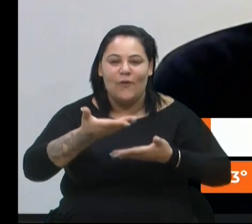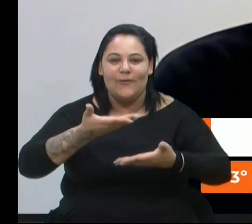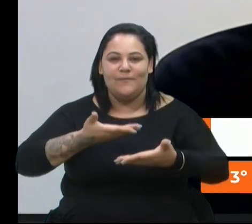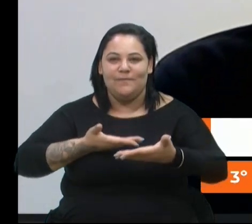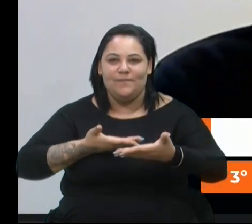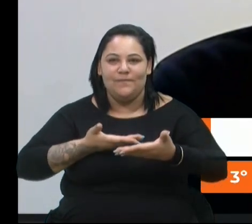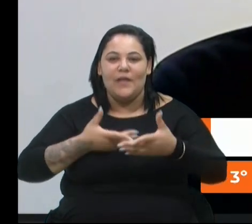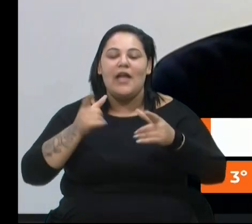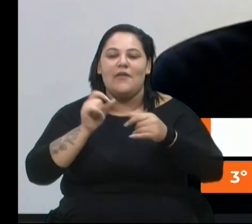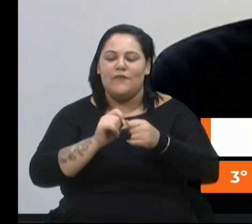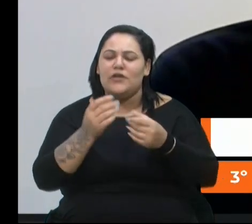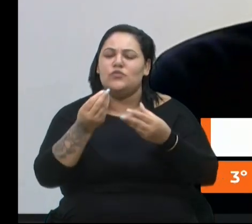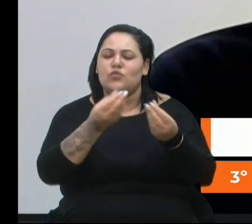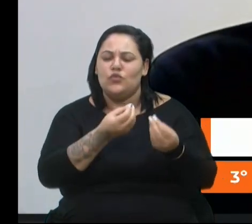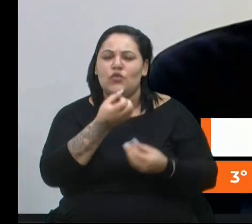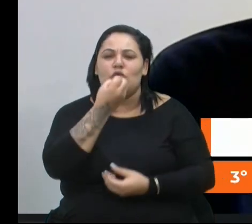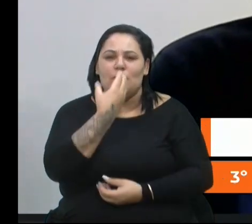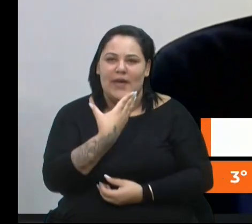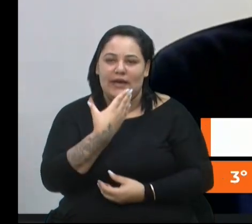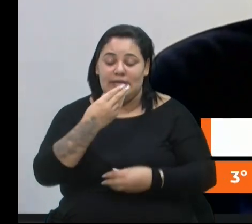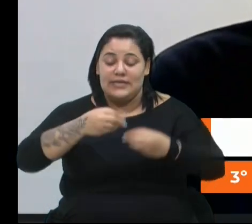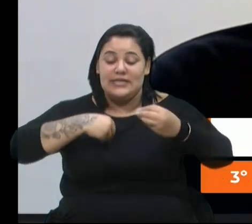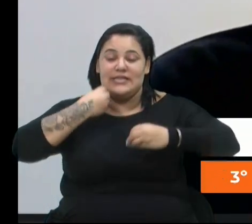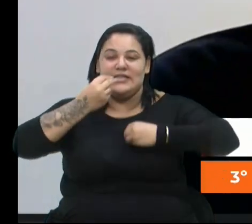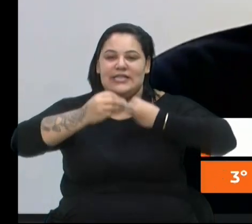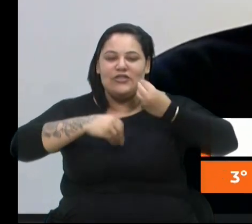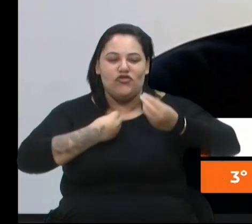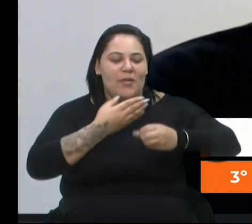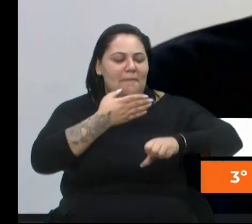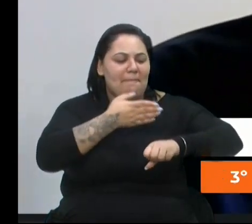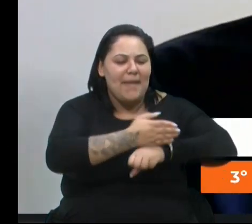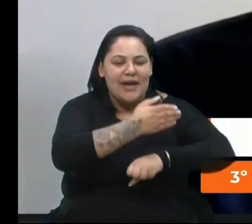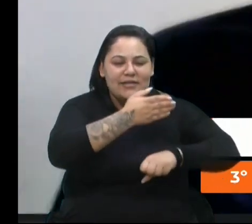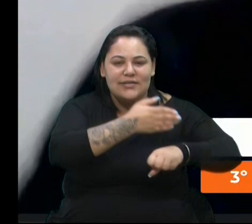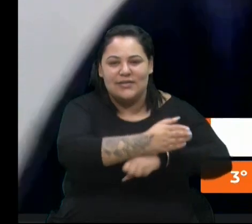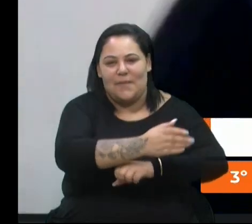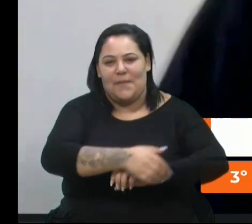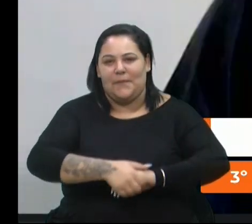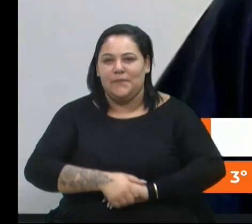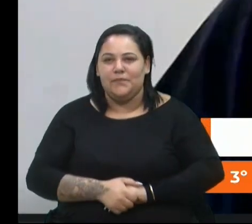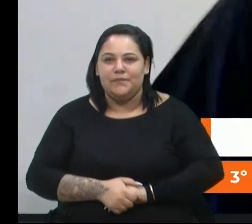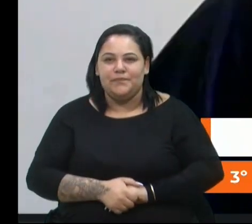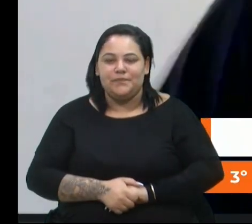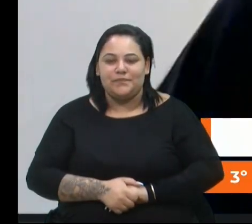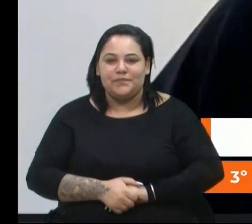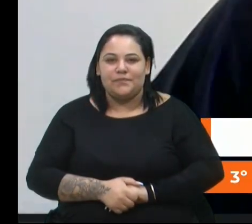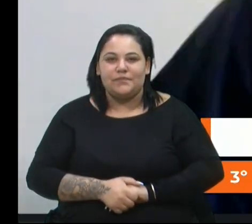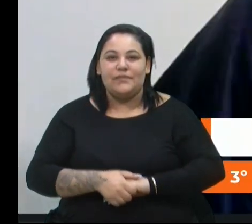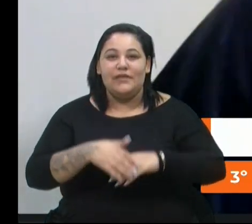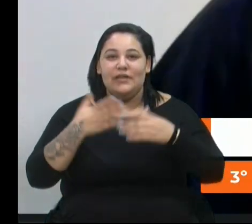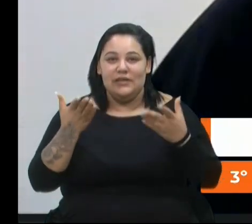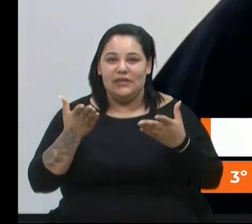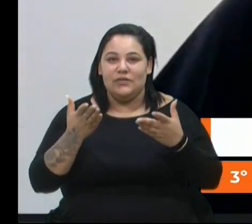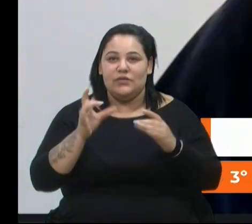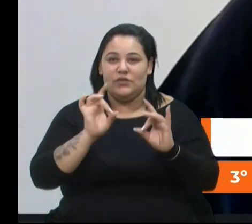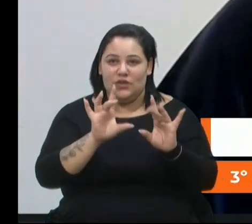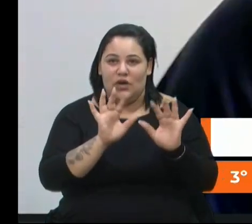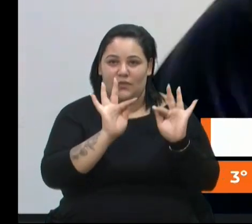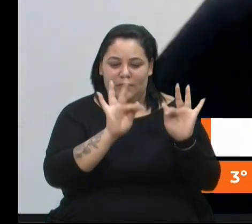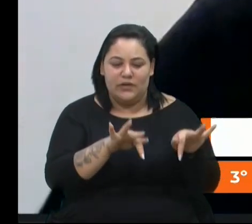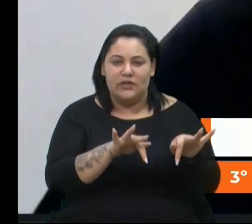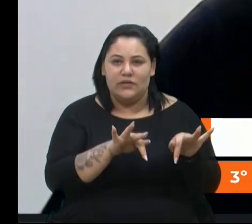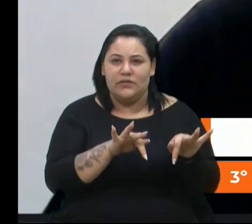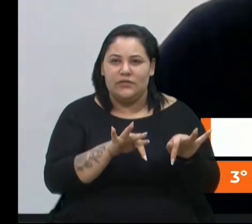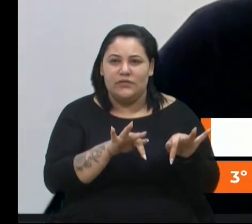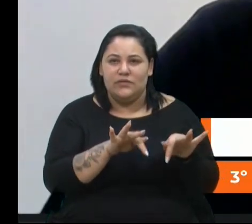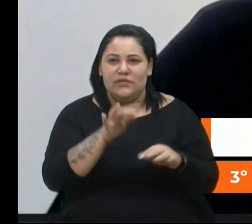faz bem para qualquer pessoa, se sentir pertencente. Então, para eu ir direcionando minha fala para o